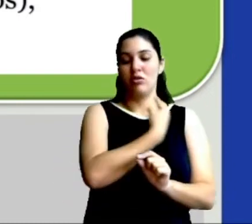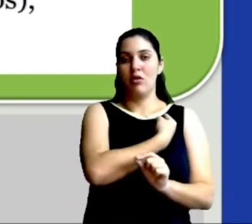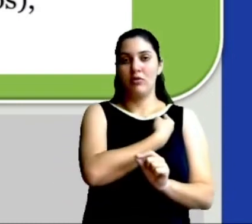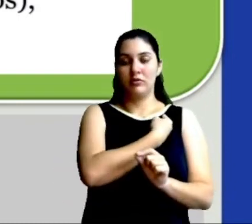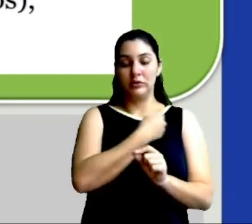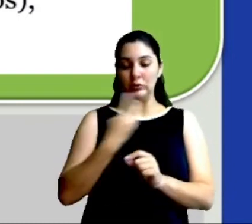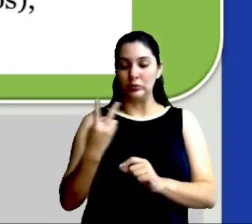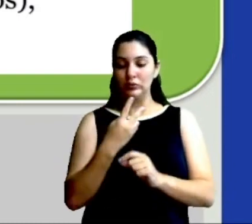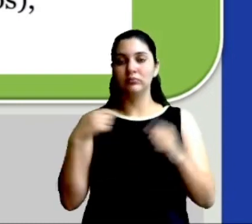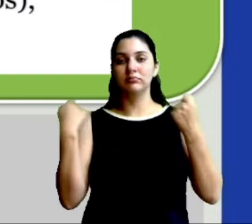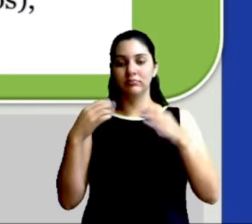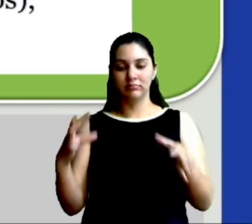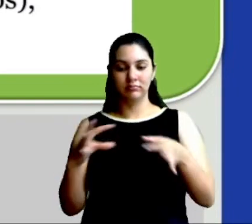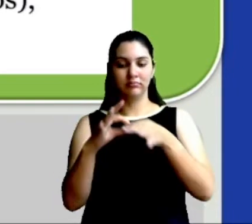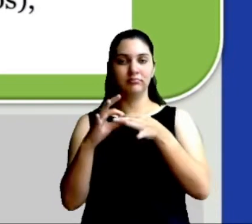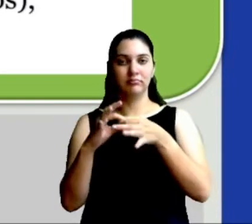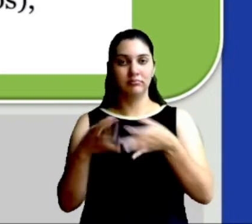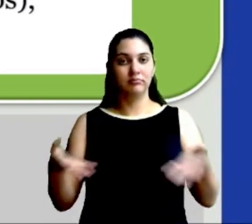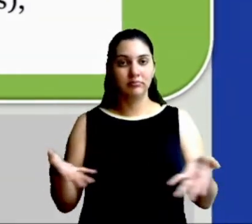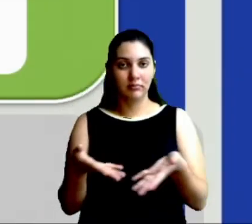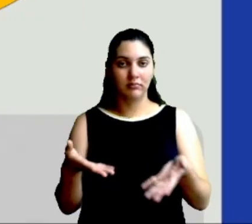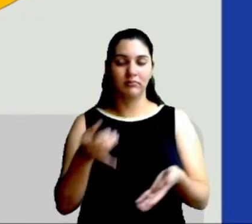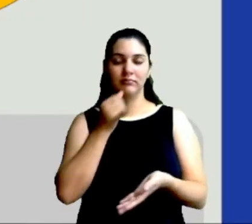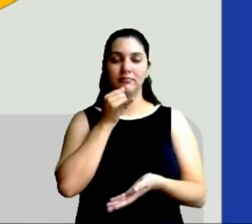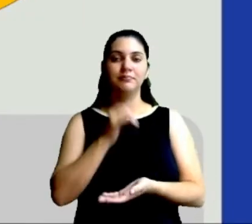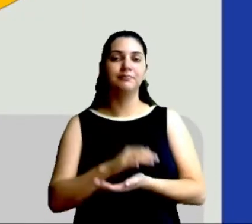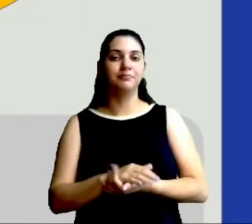que concordar. Agora,